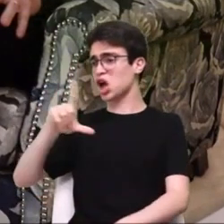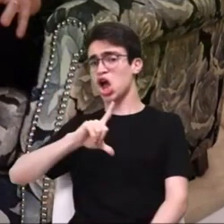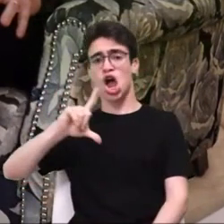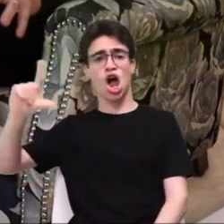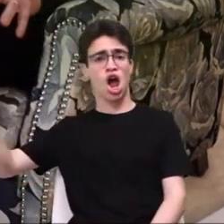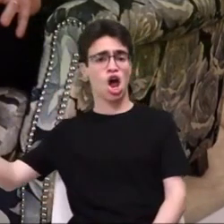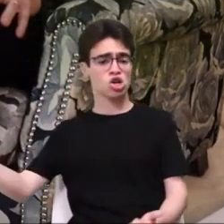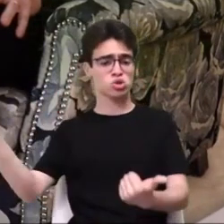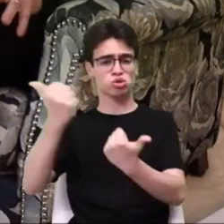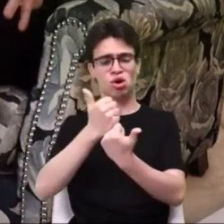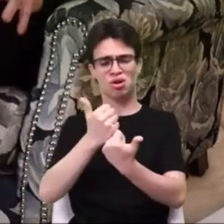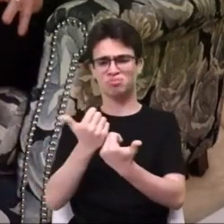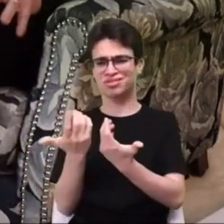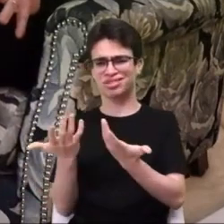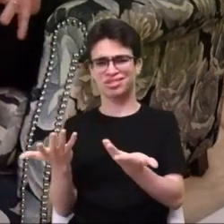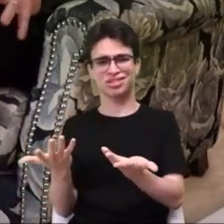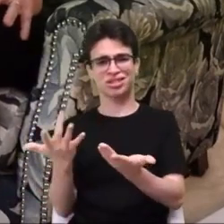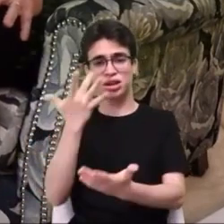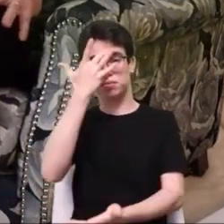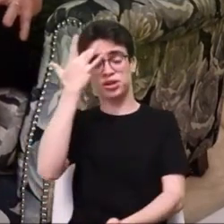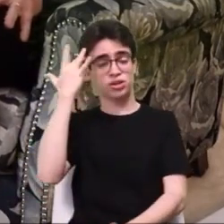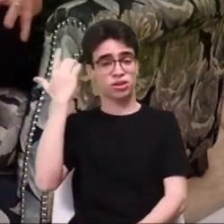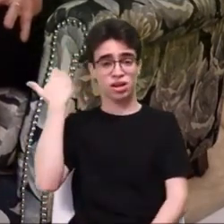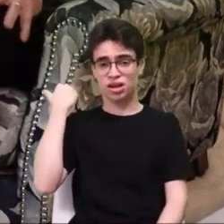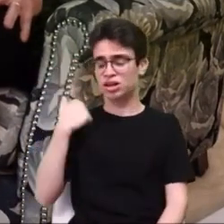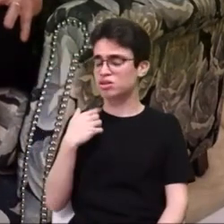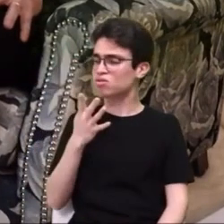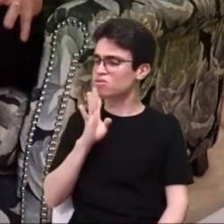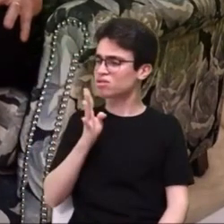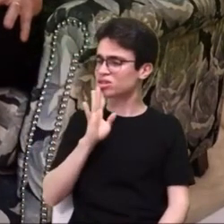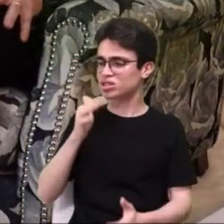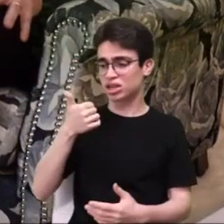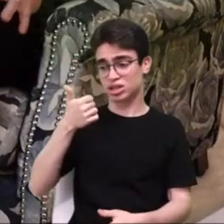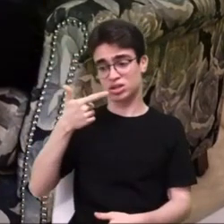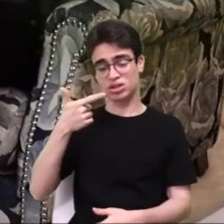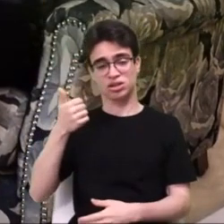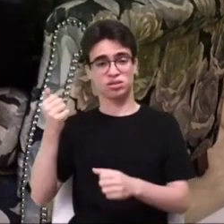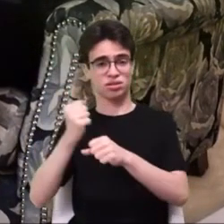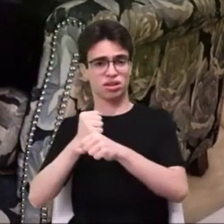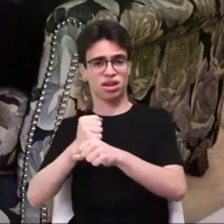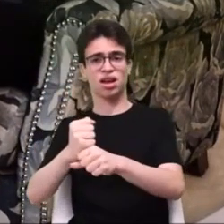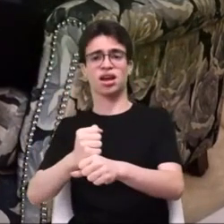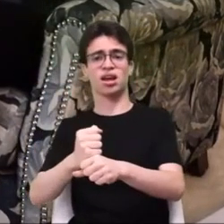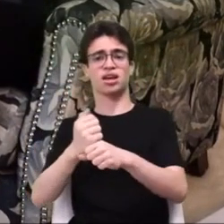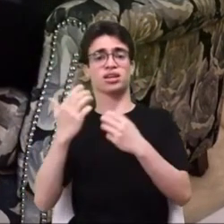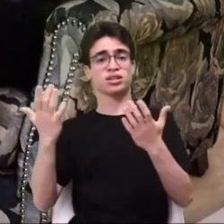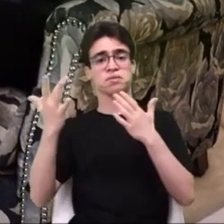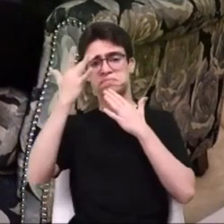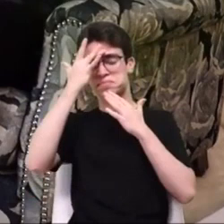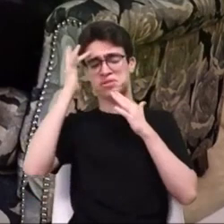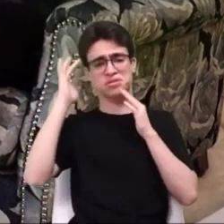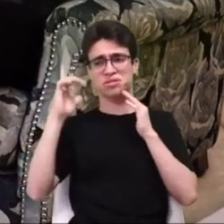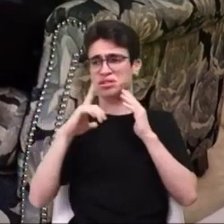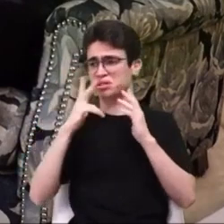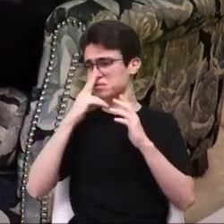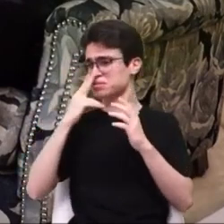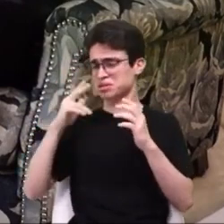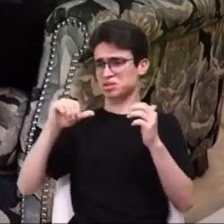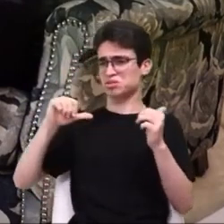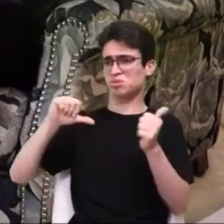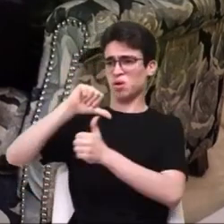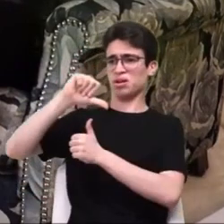outra. Então, assim, as pessoas que eu conheci nesses 12 anos, elas também se trocavam muito